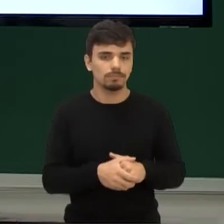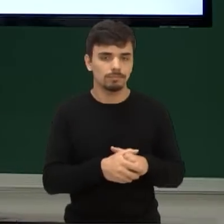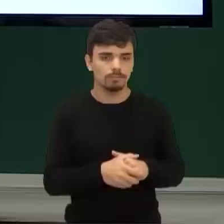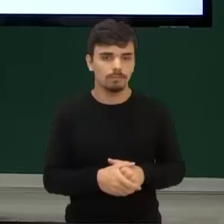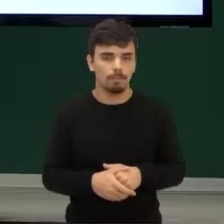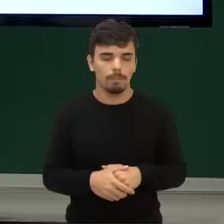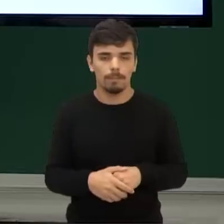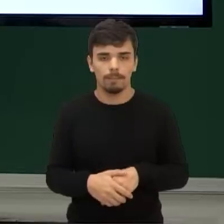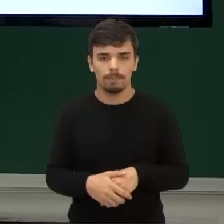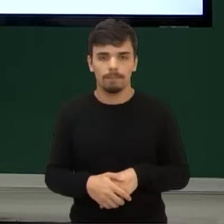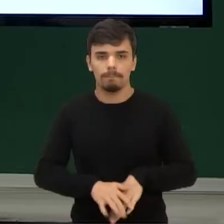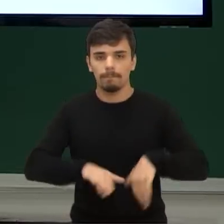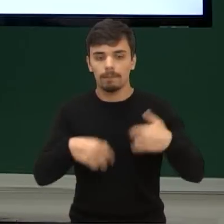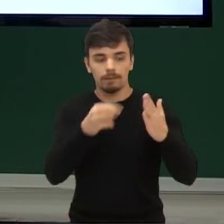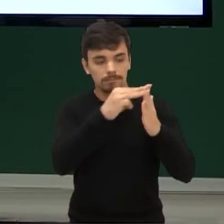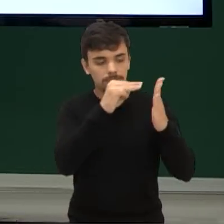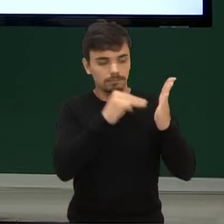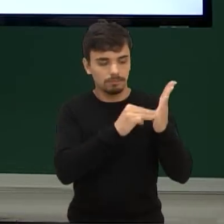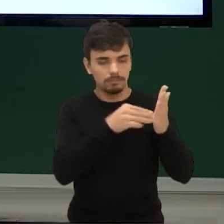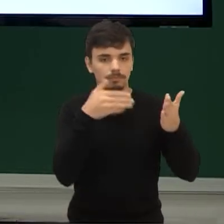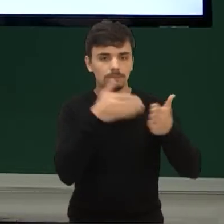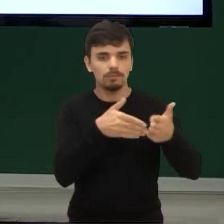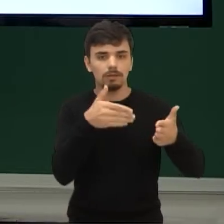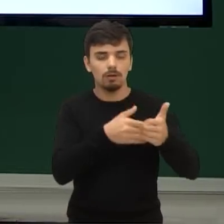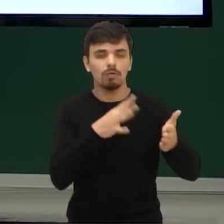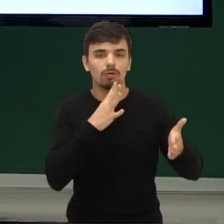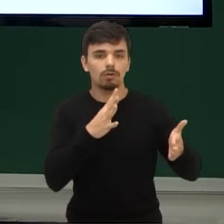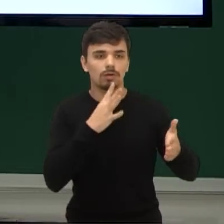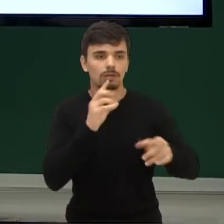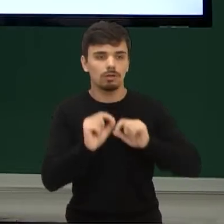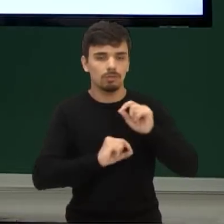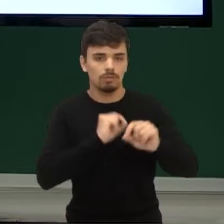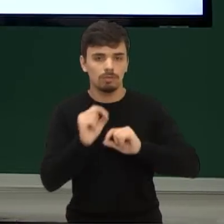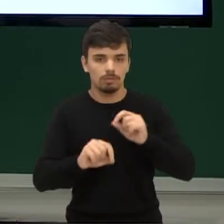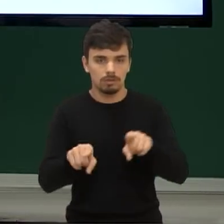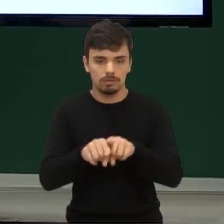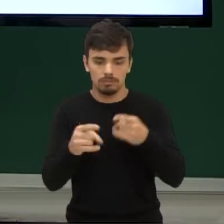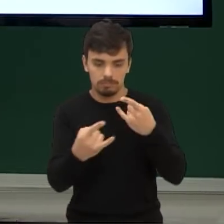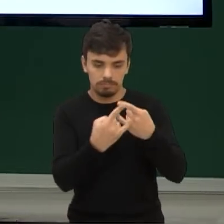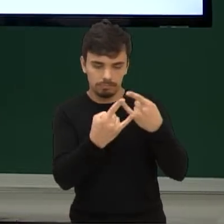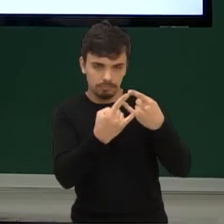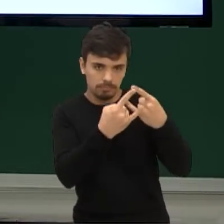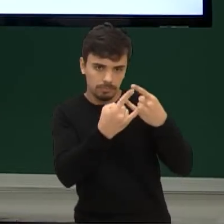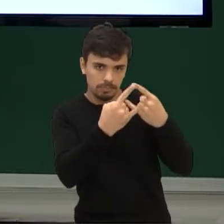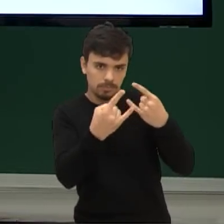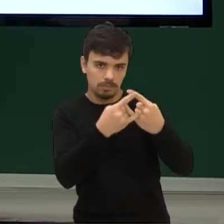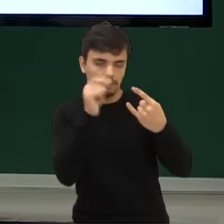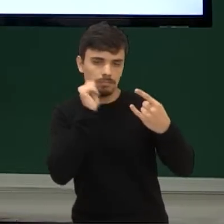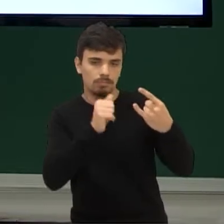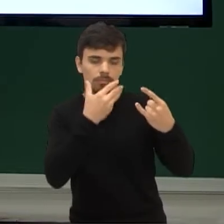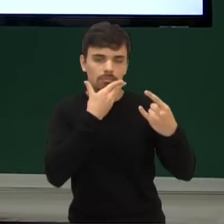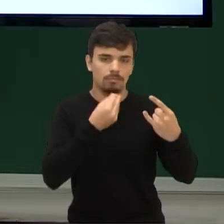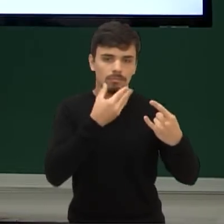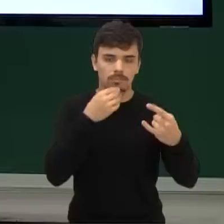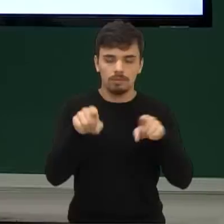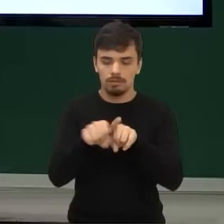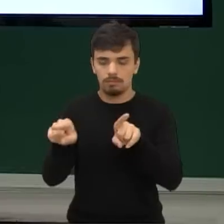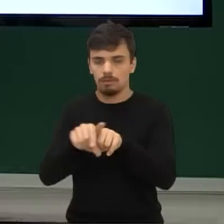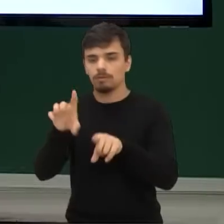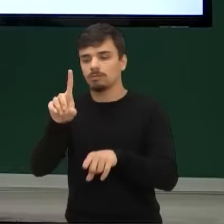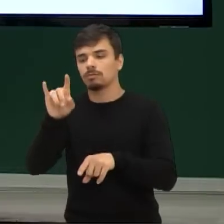transmissíveis. Os métodos de barreira que a gente conheceu nessa aula, as camisinhas, masculina e feminina, e o